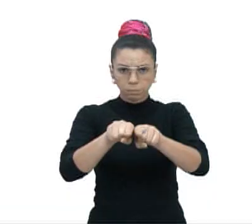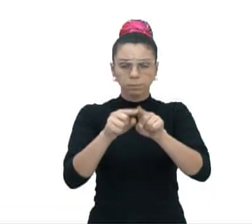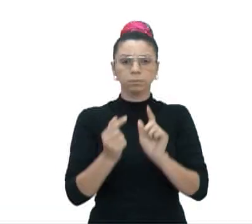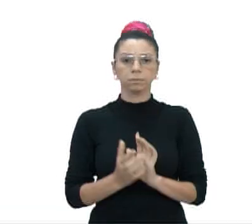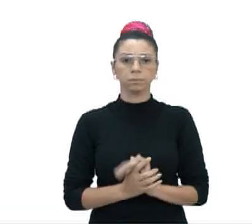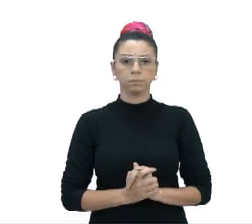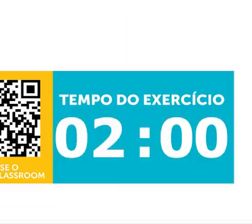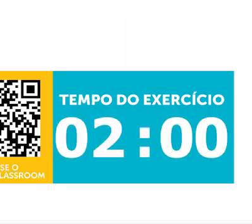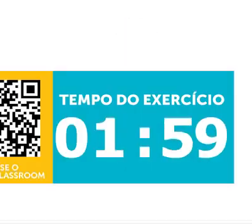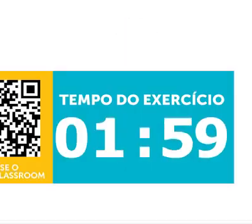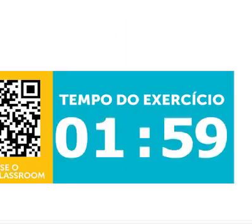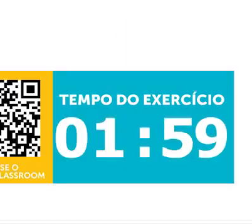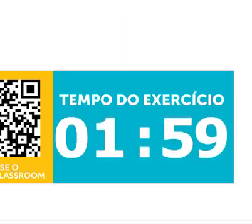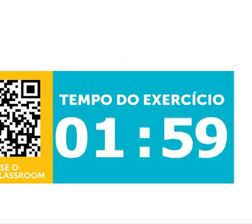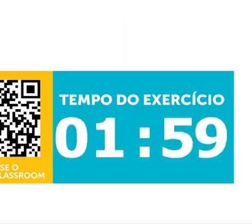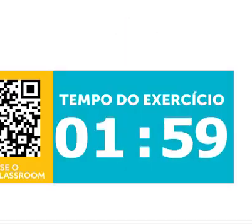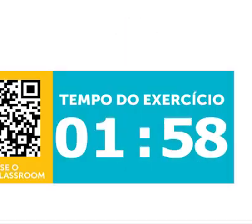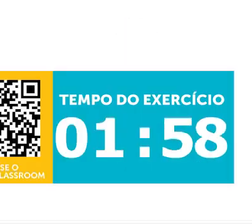continuar.